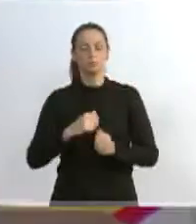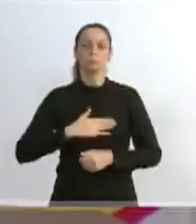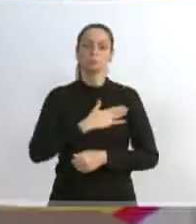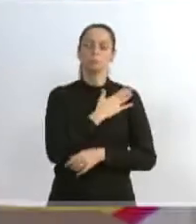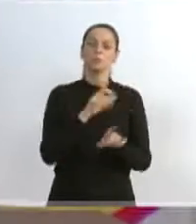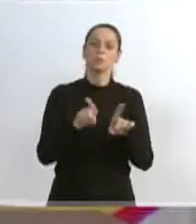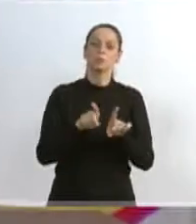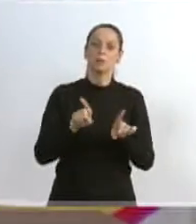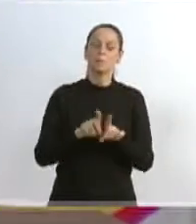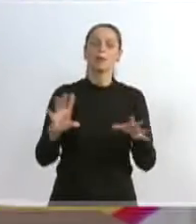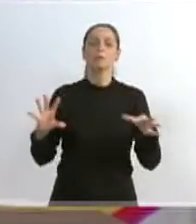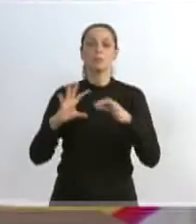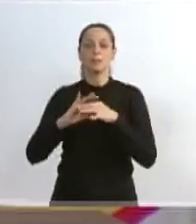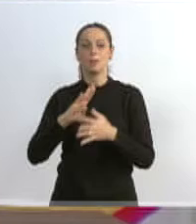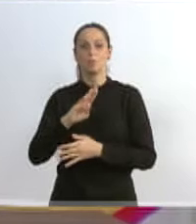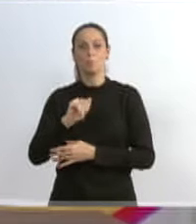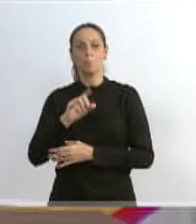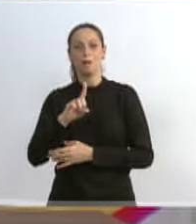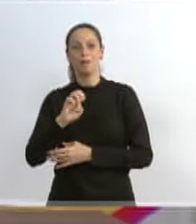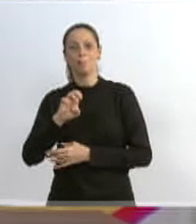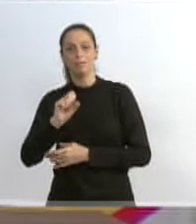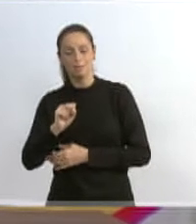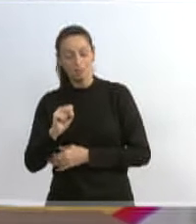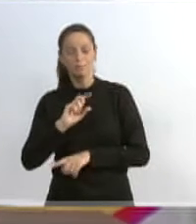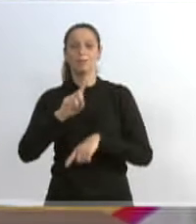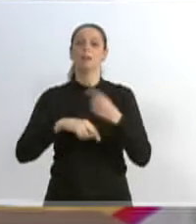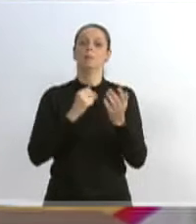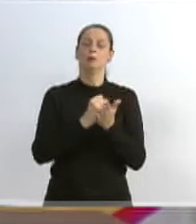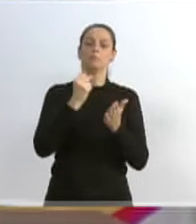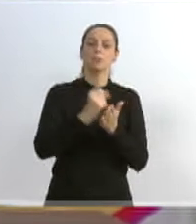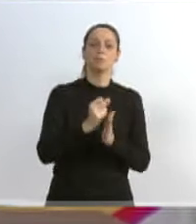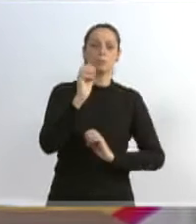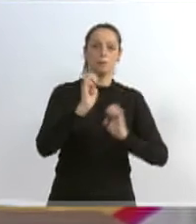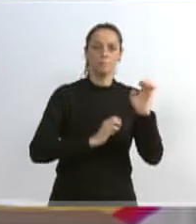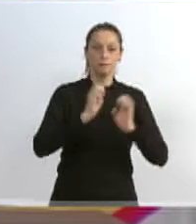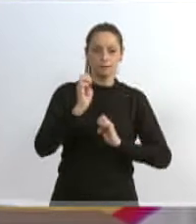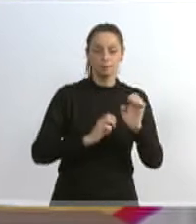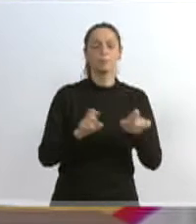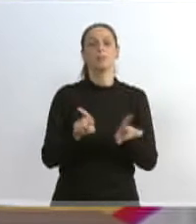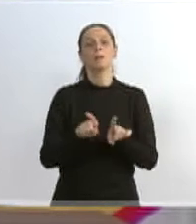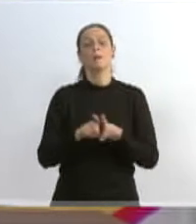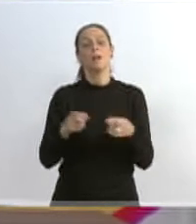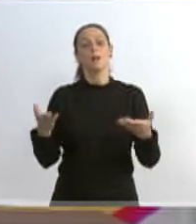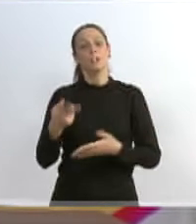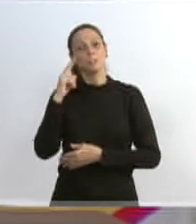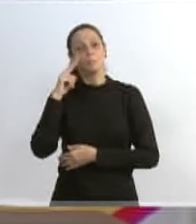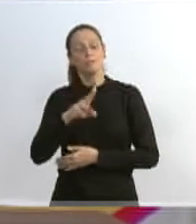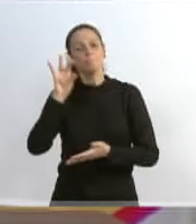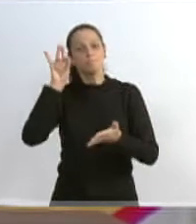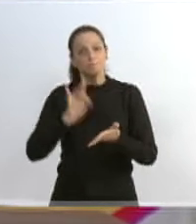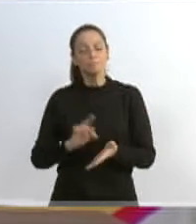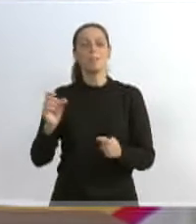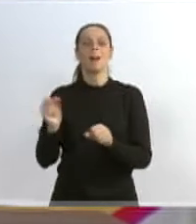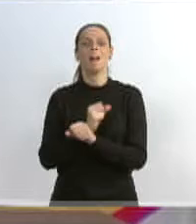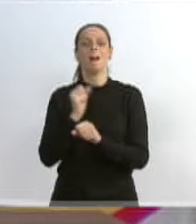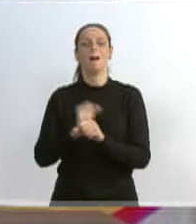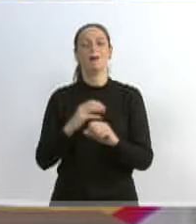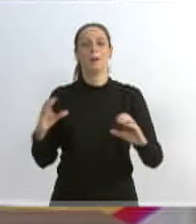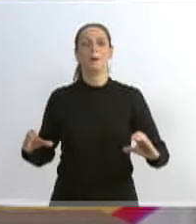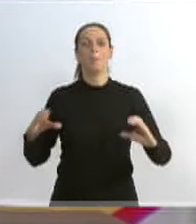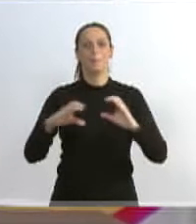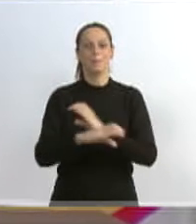alocações junto ao badesc quando ele foi solicitado à empresa contratada e por meses tivemos a execução agora concluída